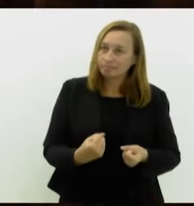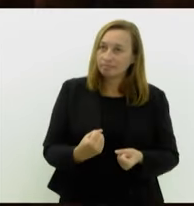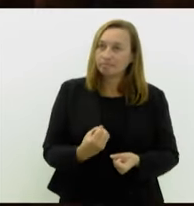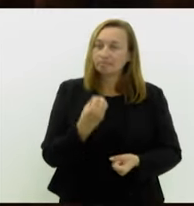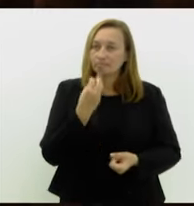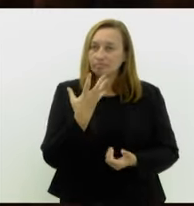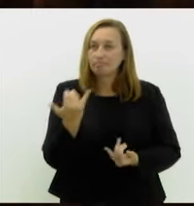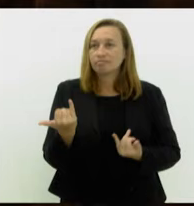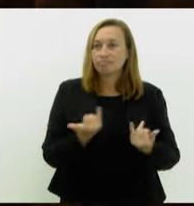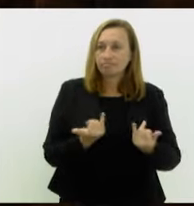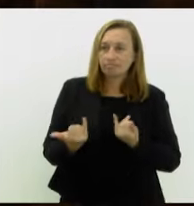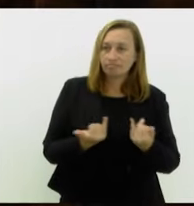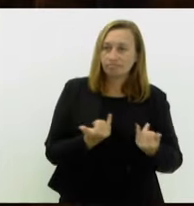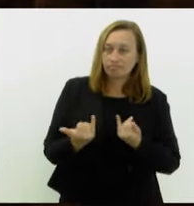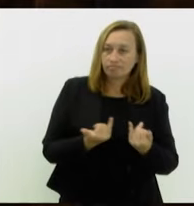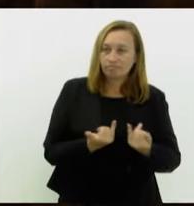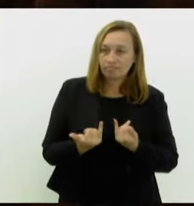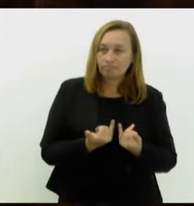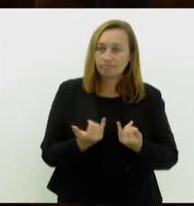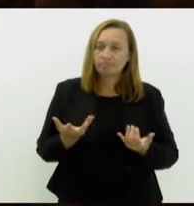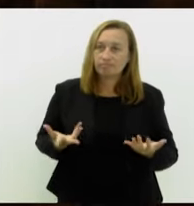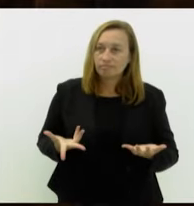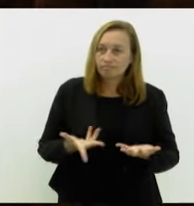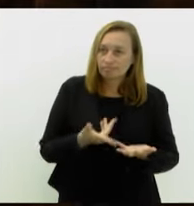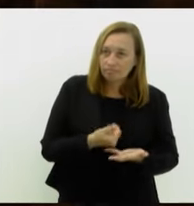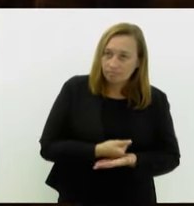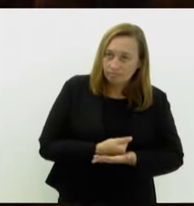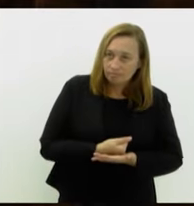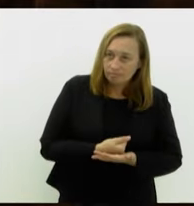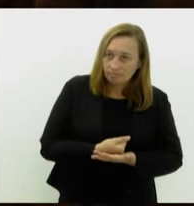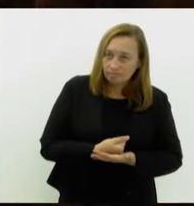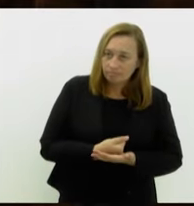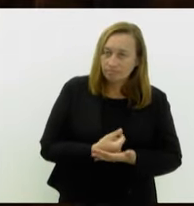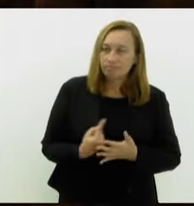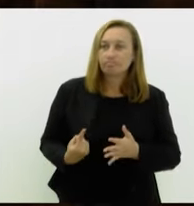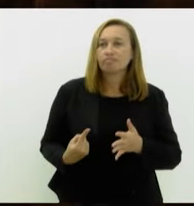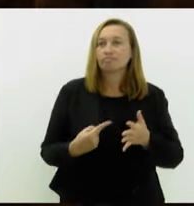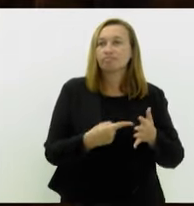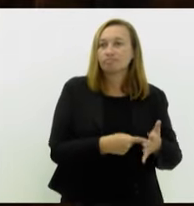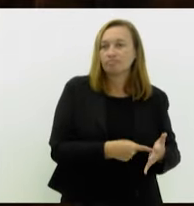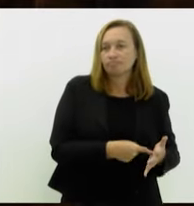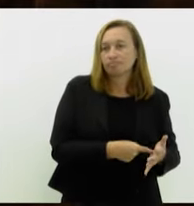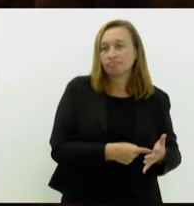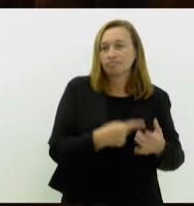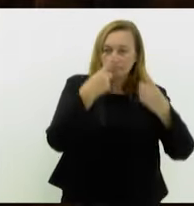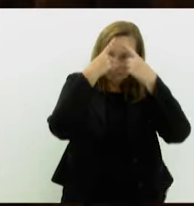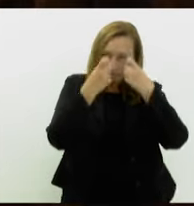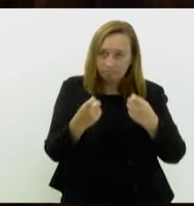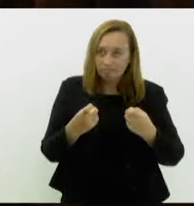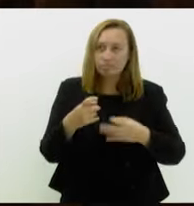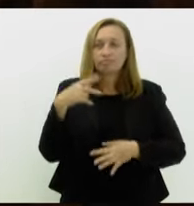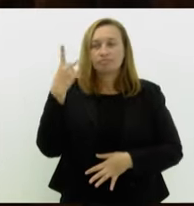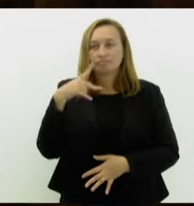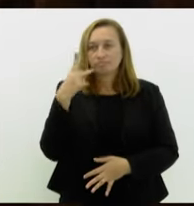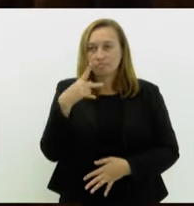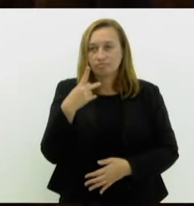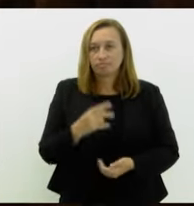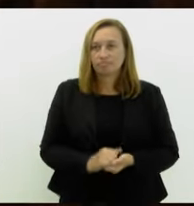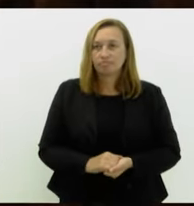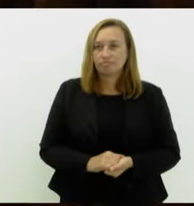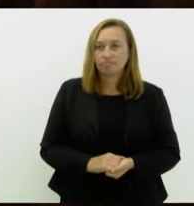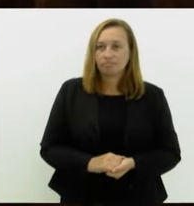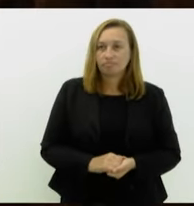informação da informação de qualidade e a denúncia da violência política seja por